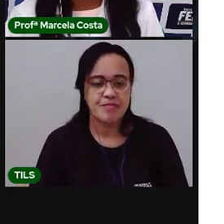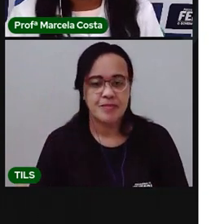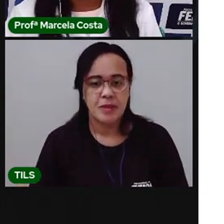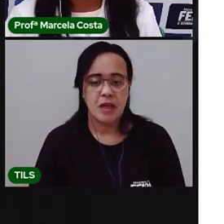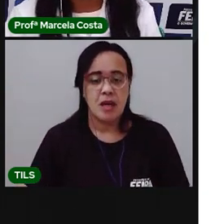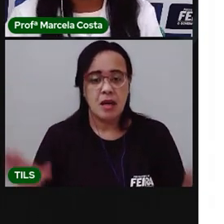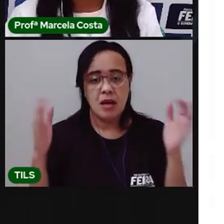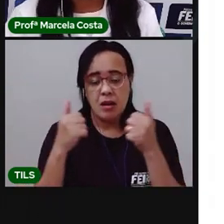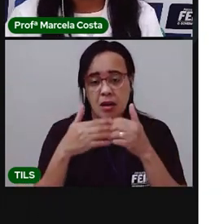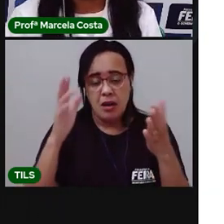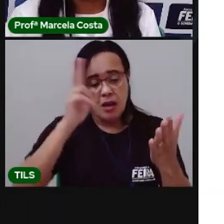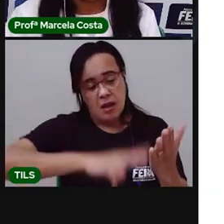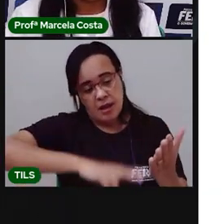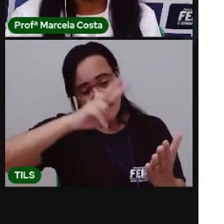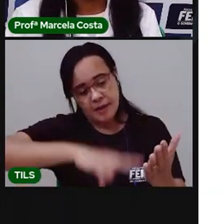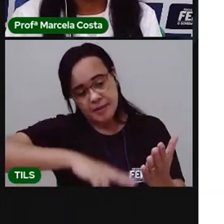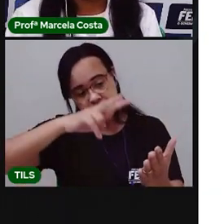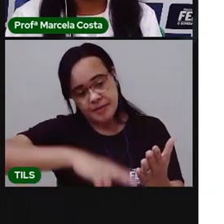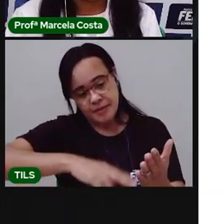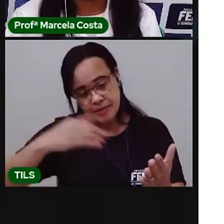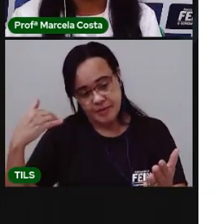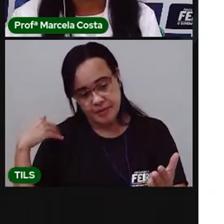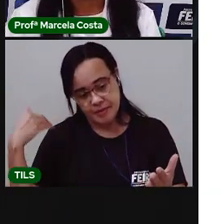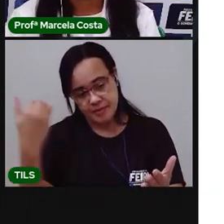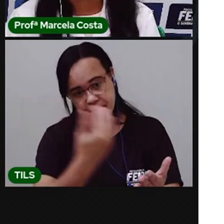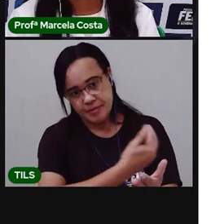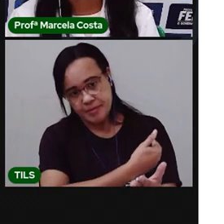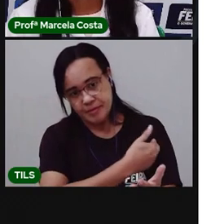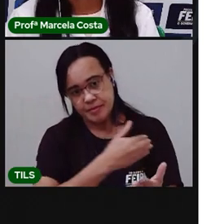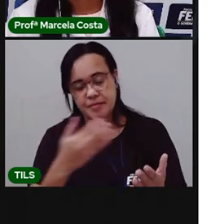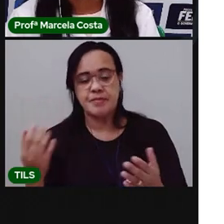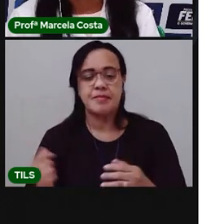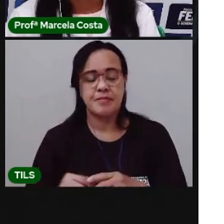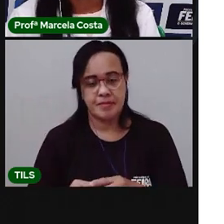Vou começar a leitura da esquerda para a direita.